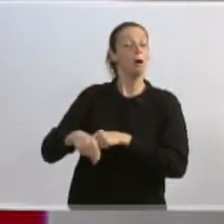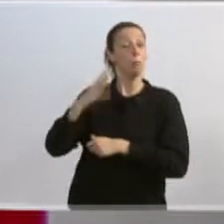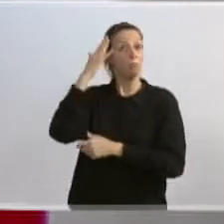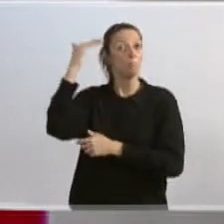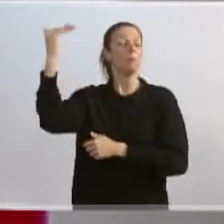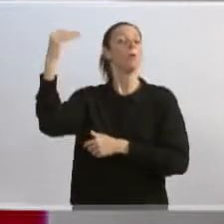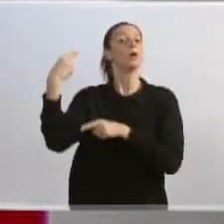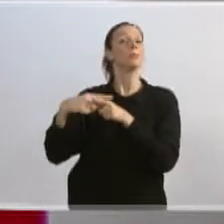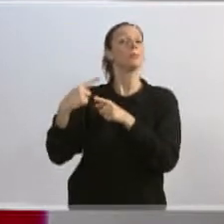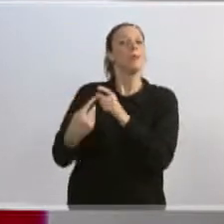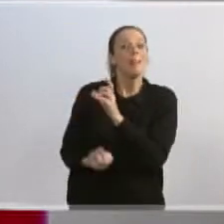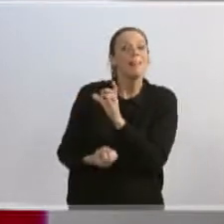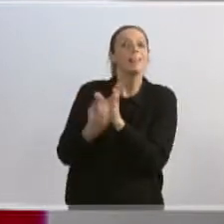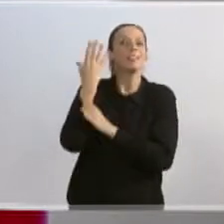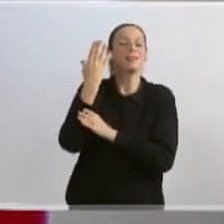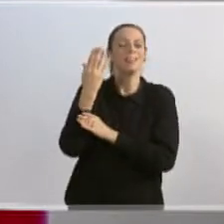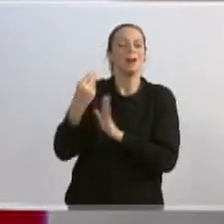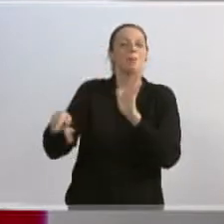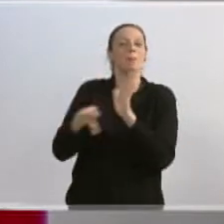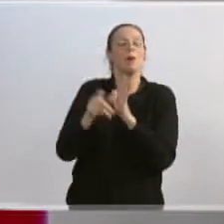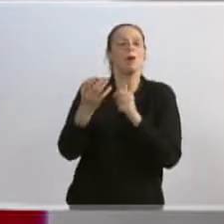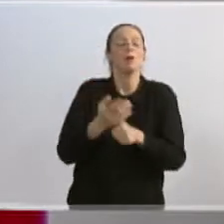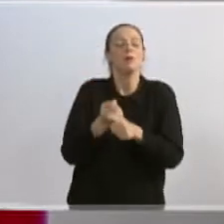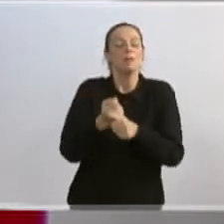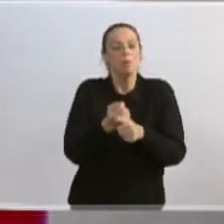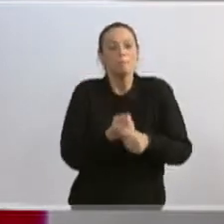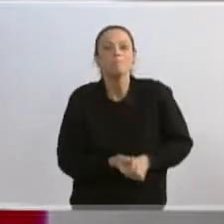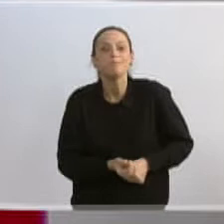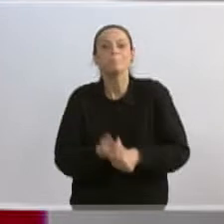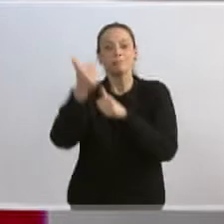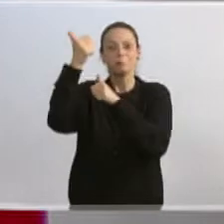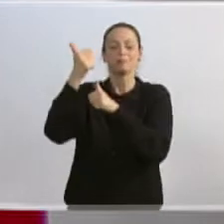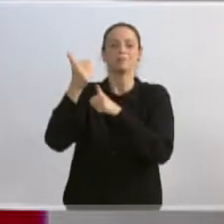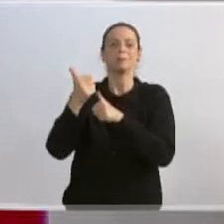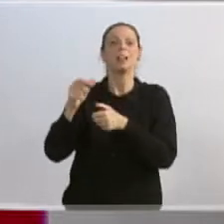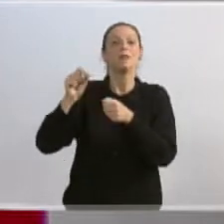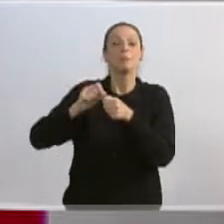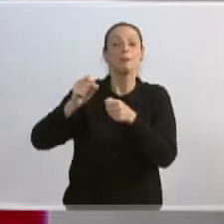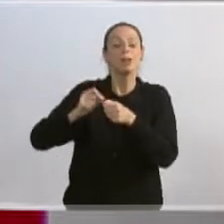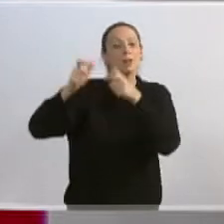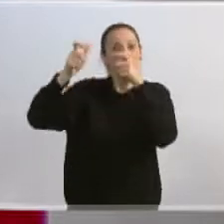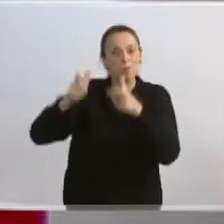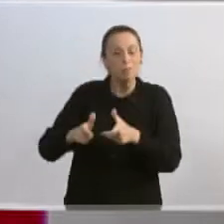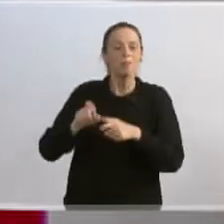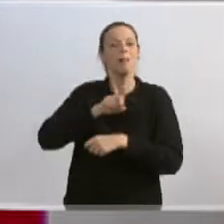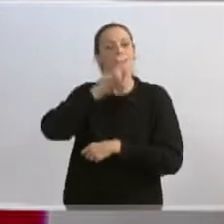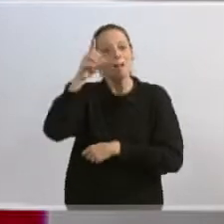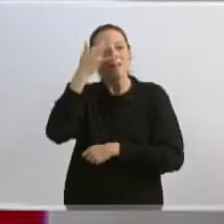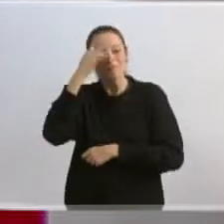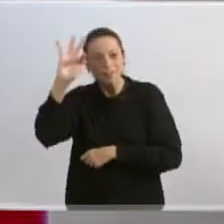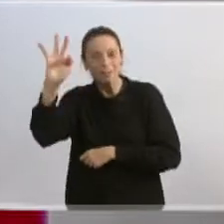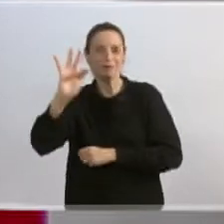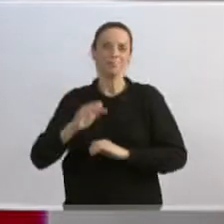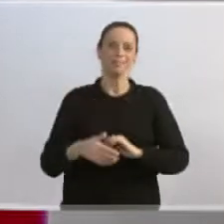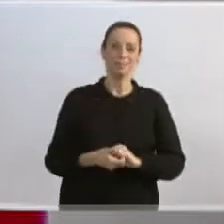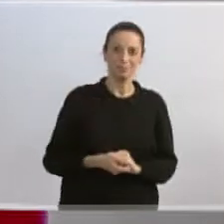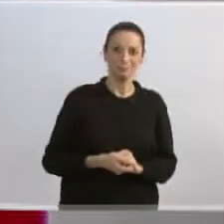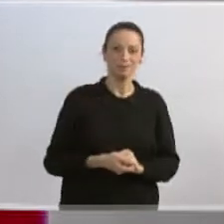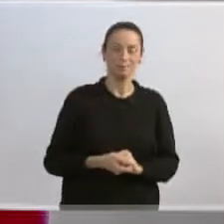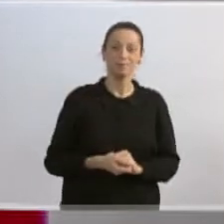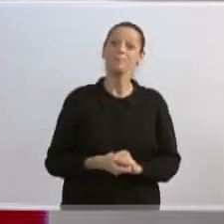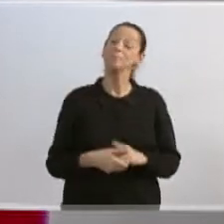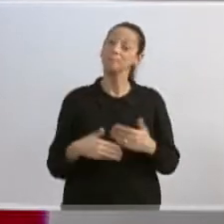uma bebida conhecida mundialmente produzido num determinado local característico da frança então